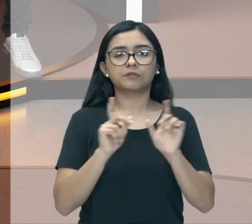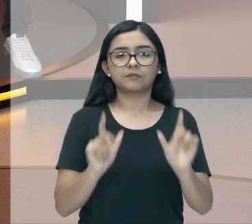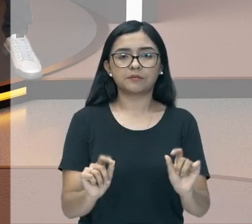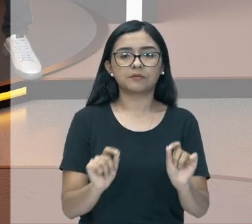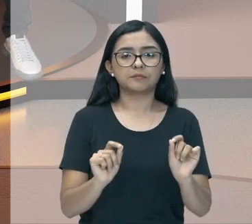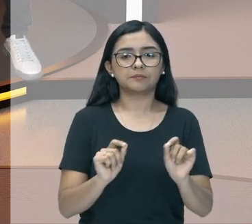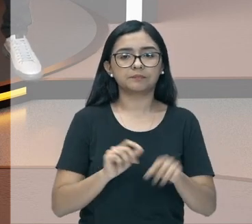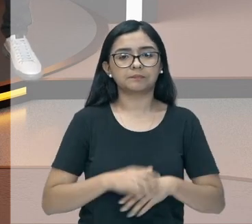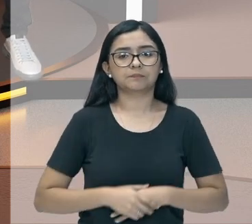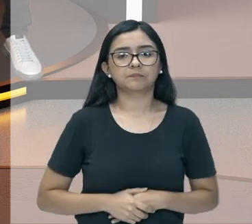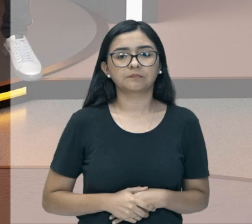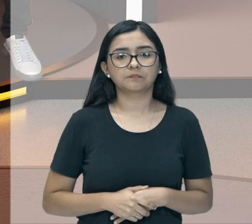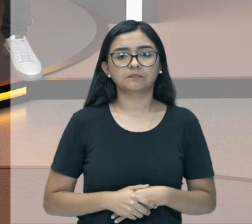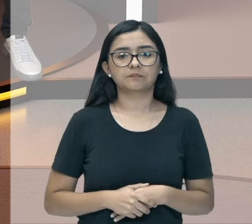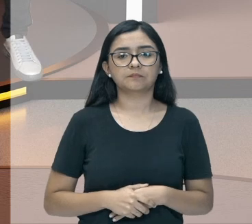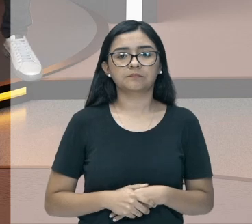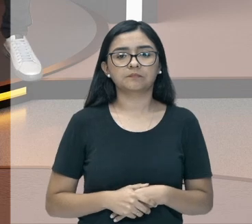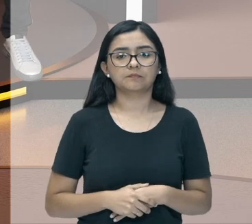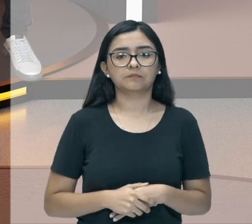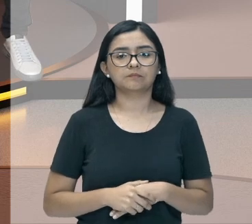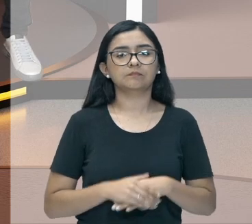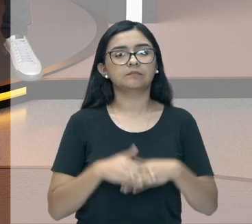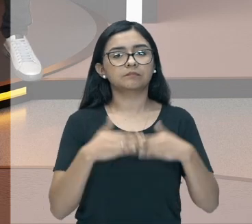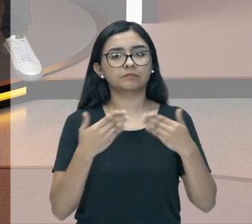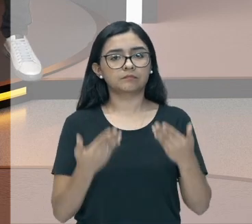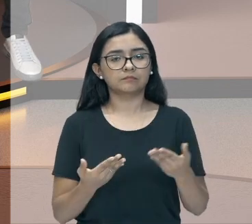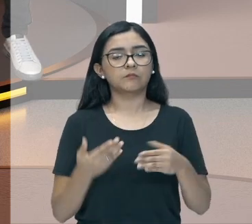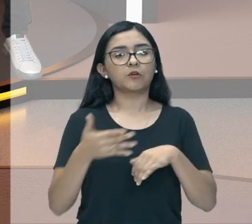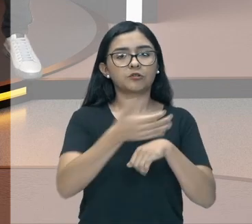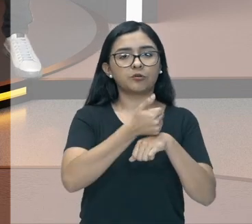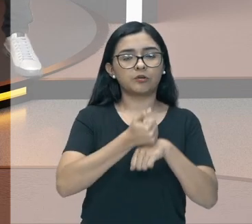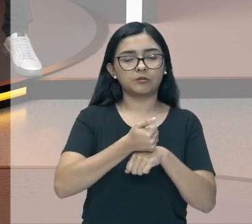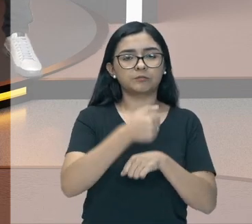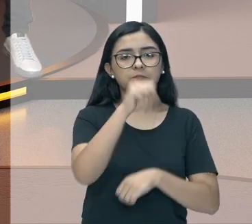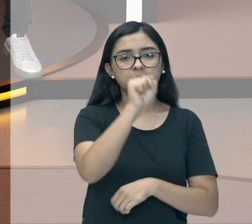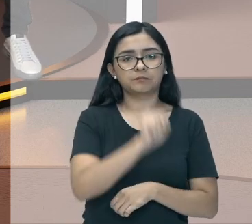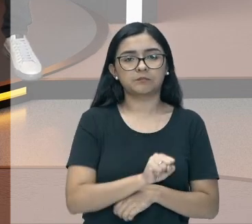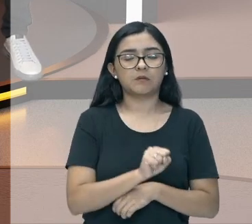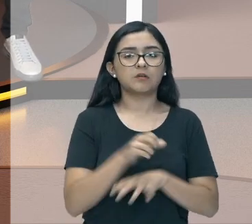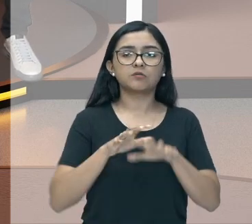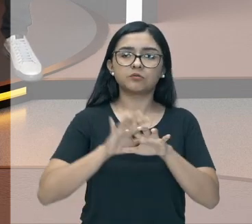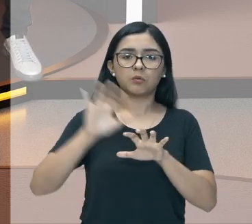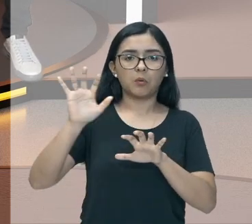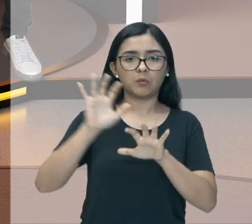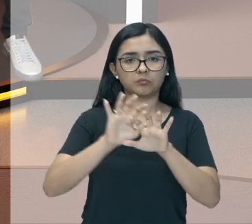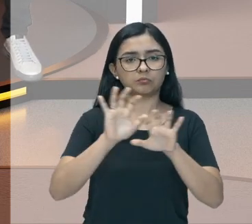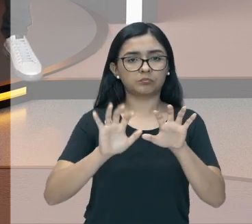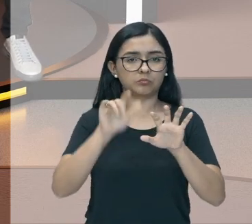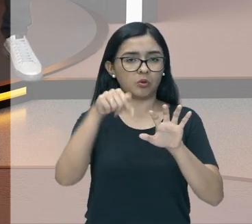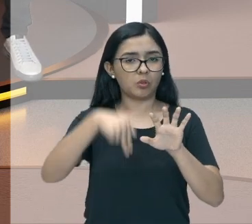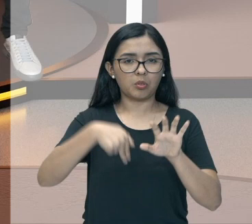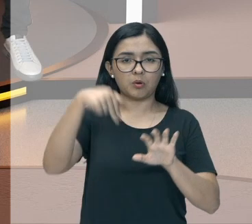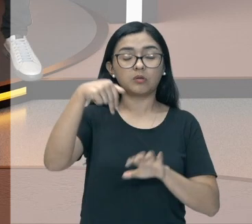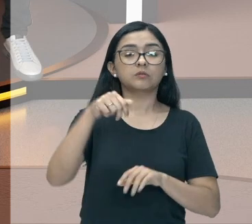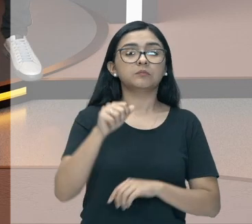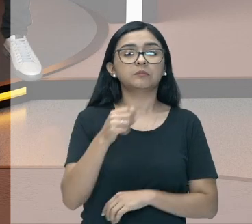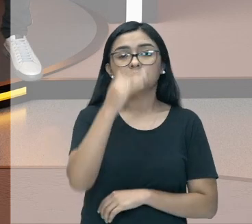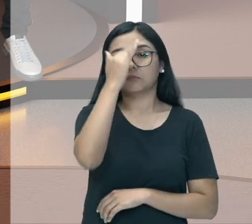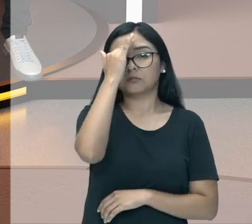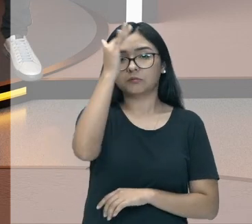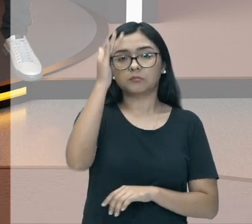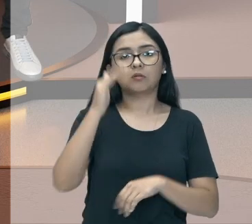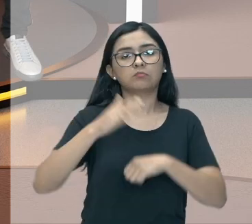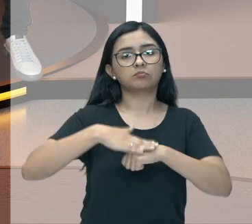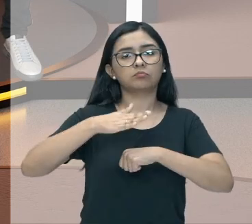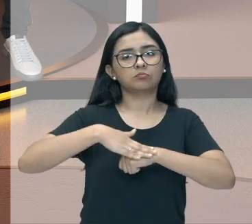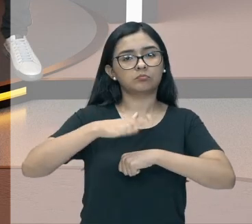ficar um pouco aí ligada com as colônias do sul, mas o restante das colônias, lá do norte principalmente, vão se desenvolver de